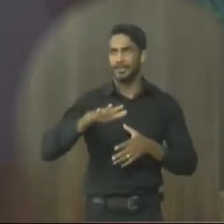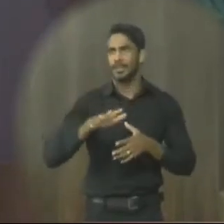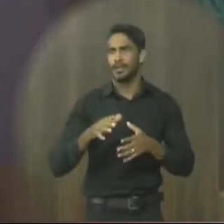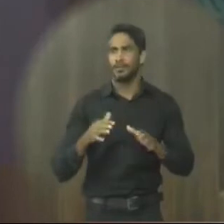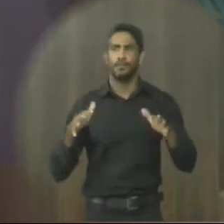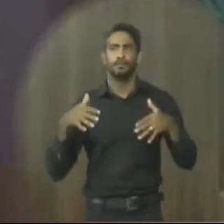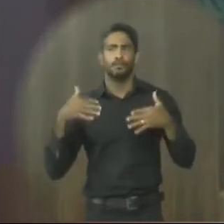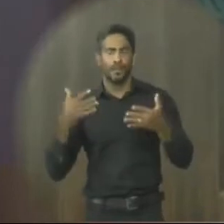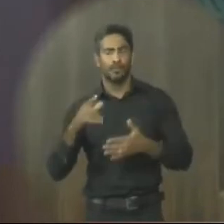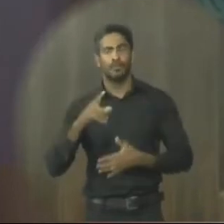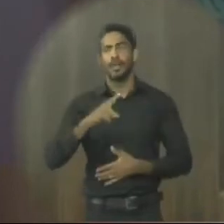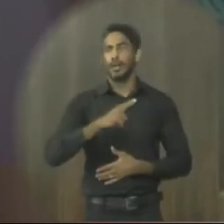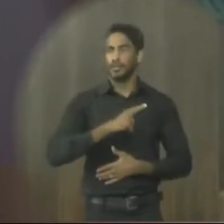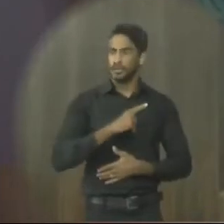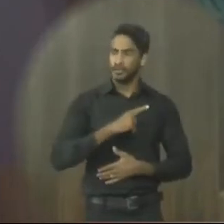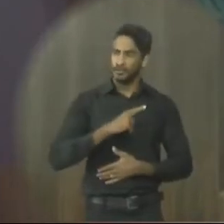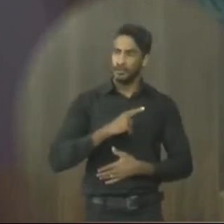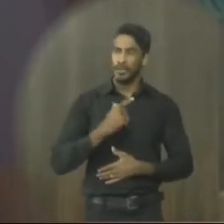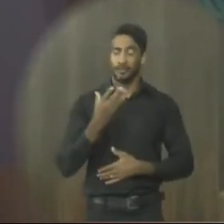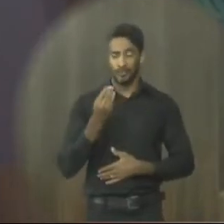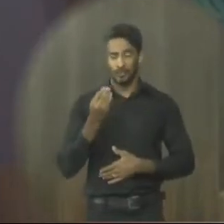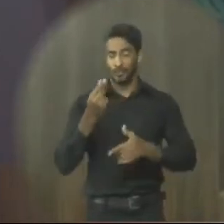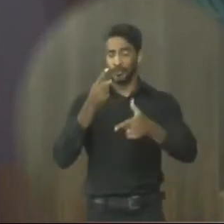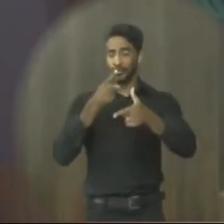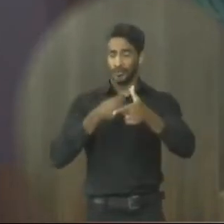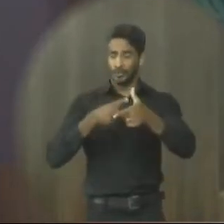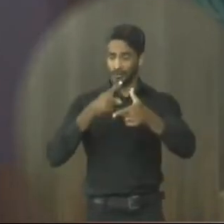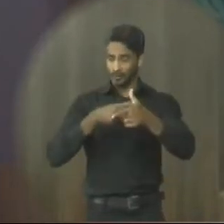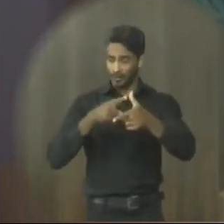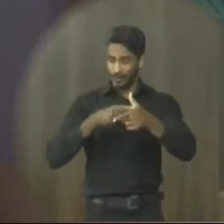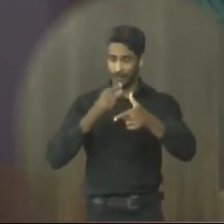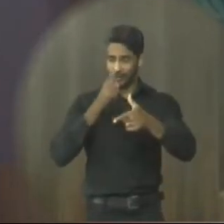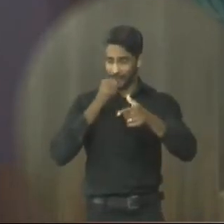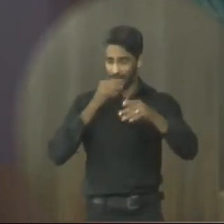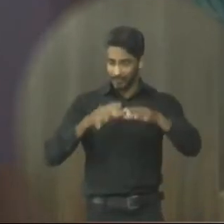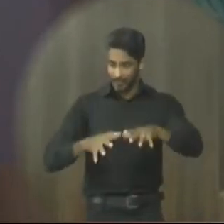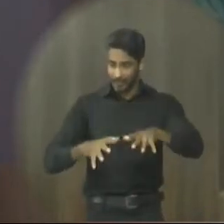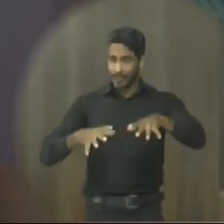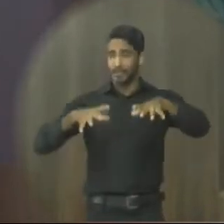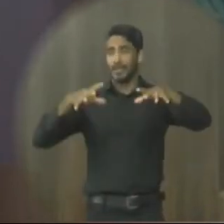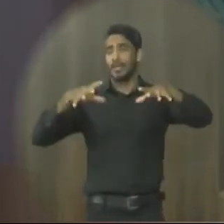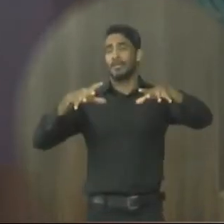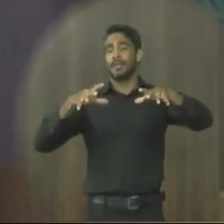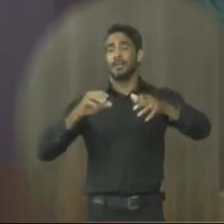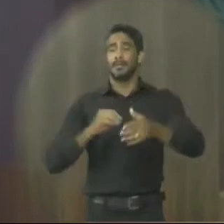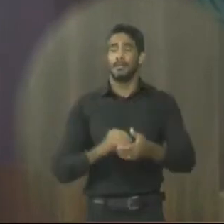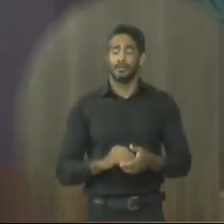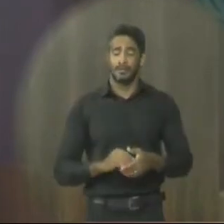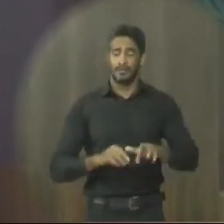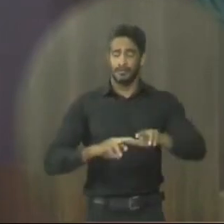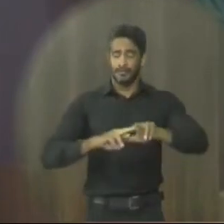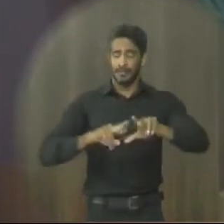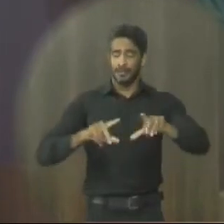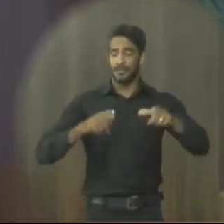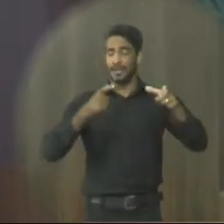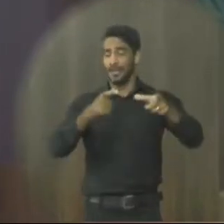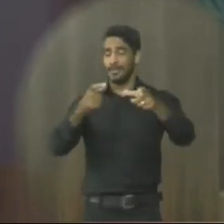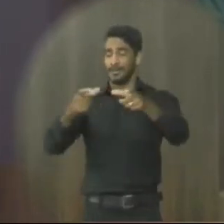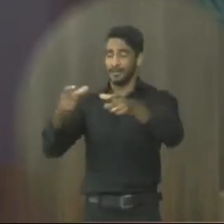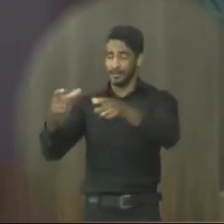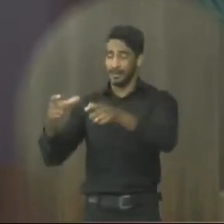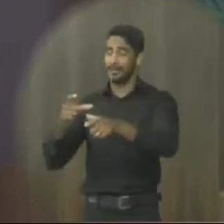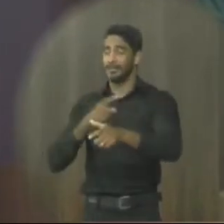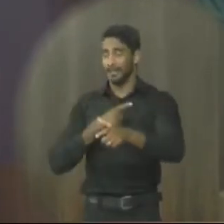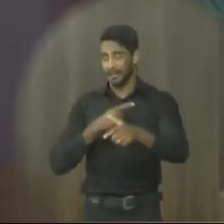com isso tivemos, né, muitos problemas de alagamento, São diversos bairros que passam por